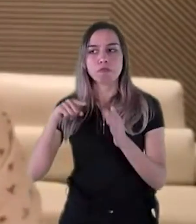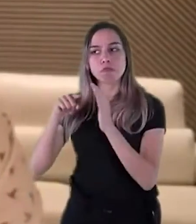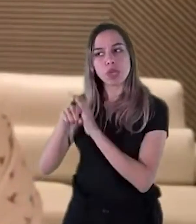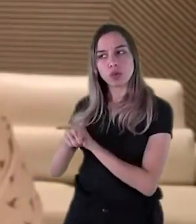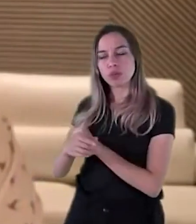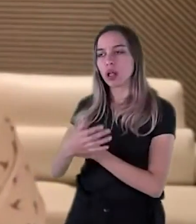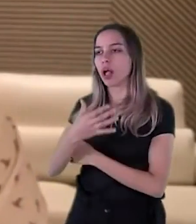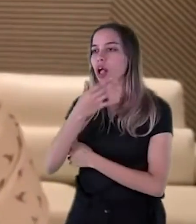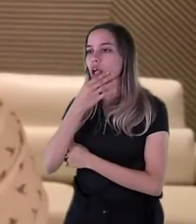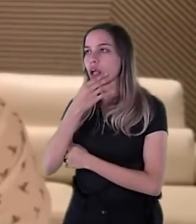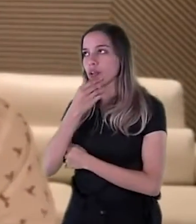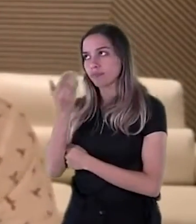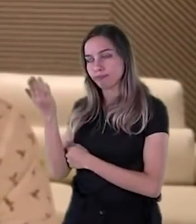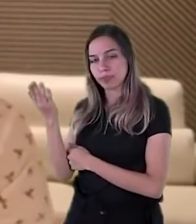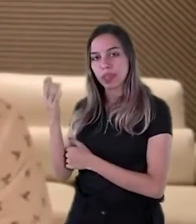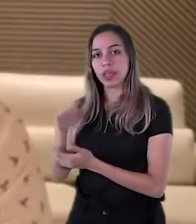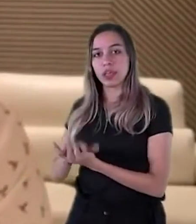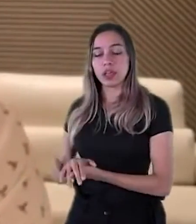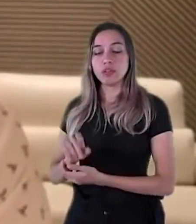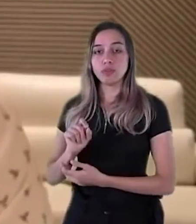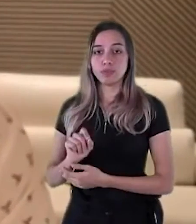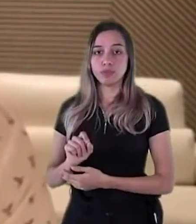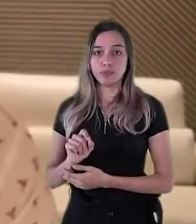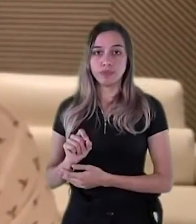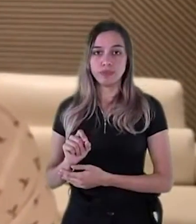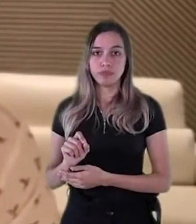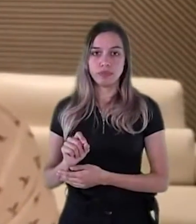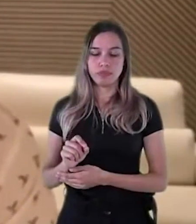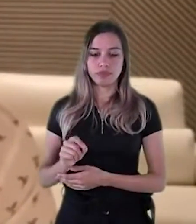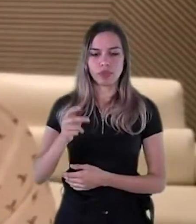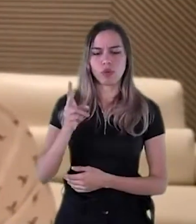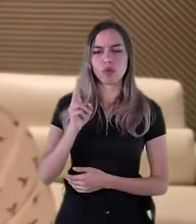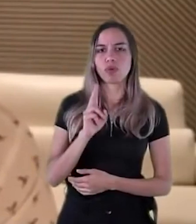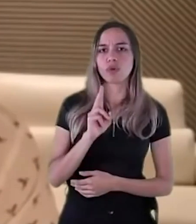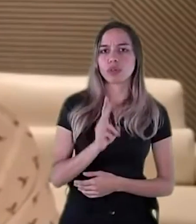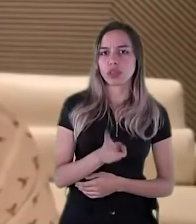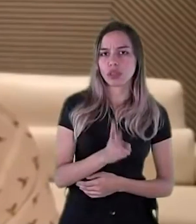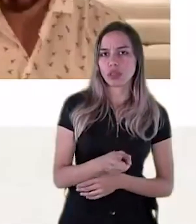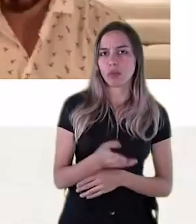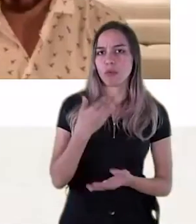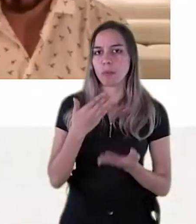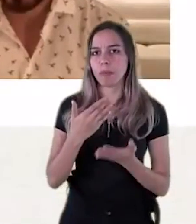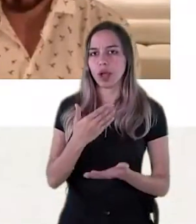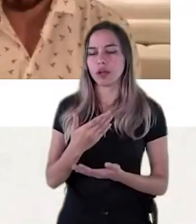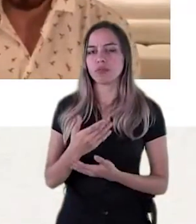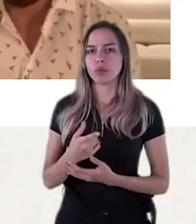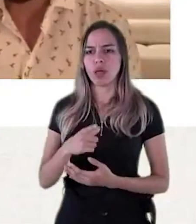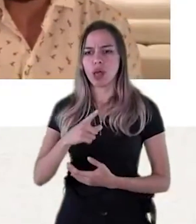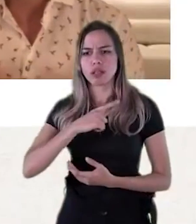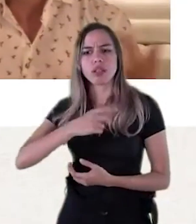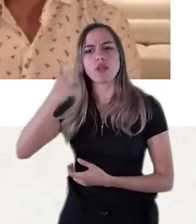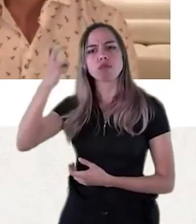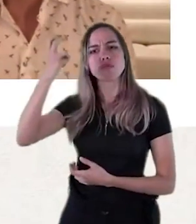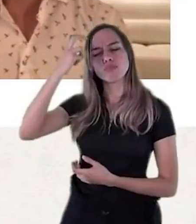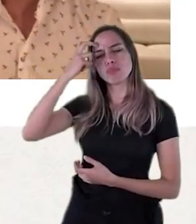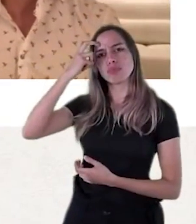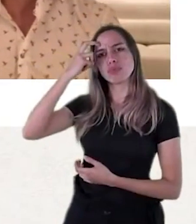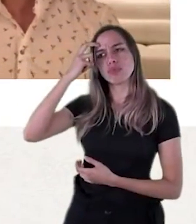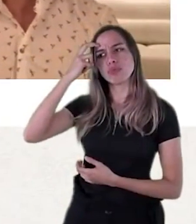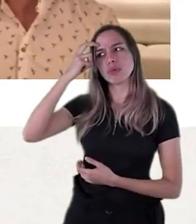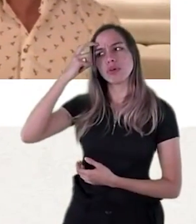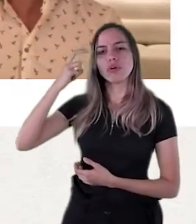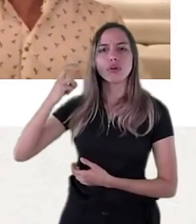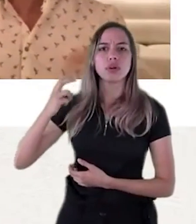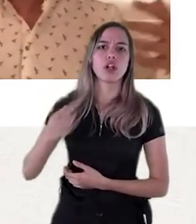prazer de estar aqui agora, é um dos raros espaços, de fato, para a cultura neste país. No mais, é muito difícil